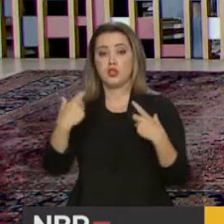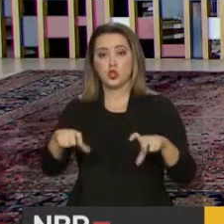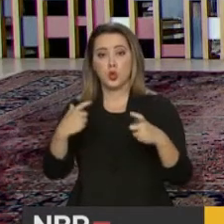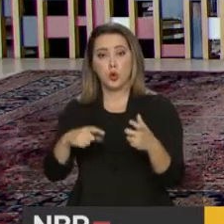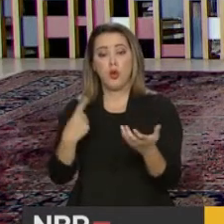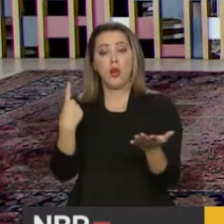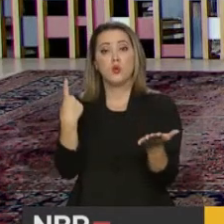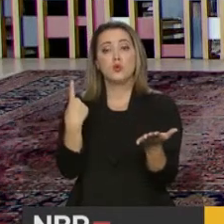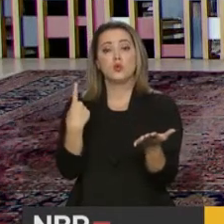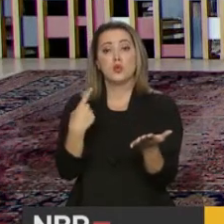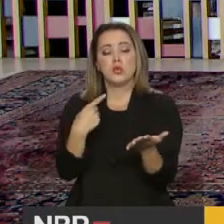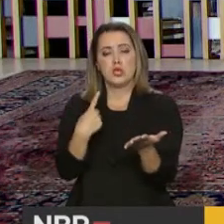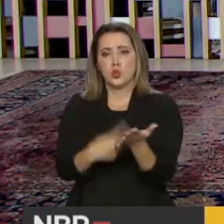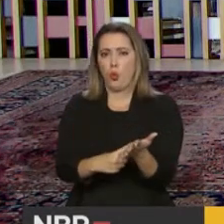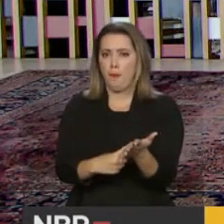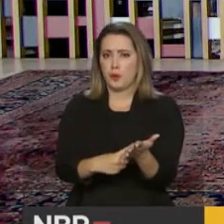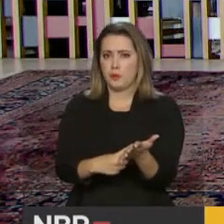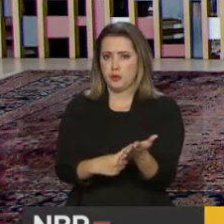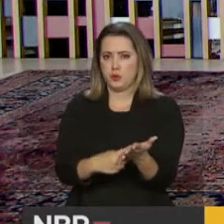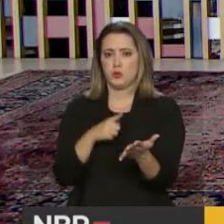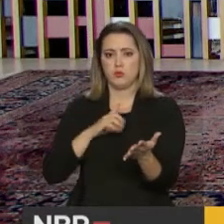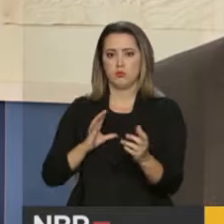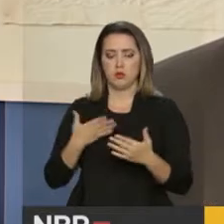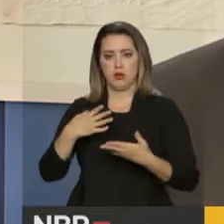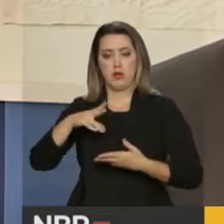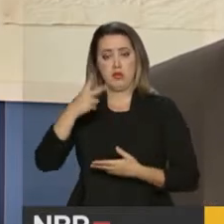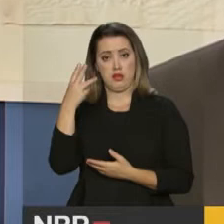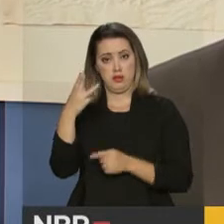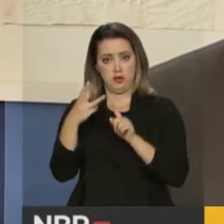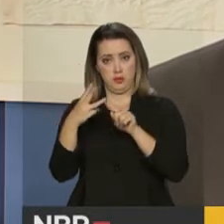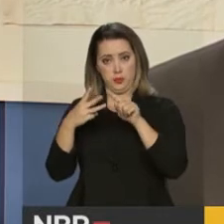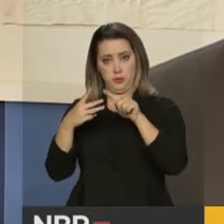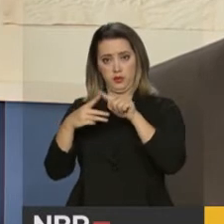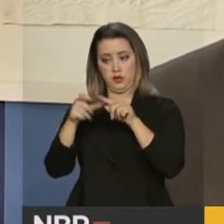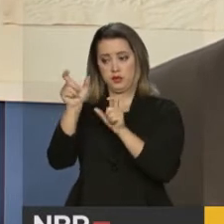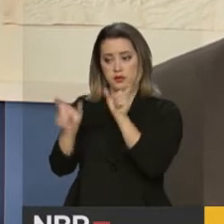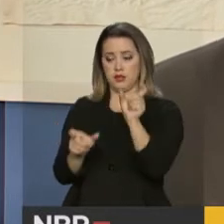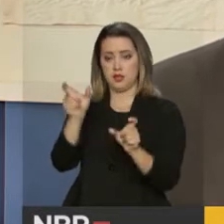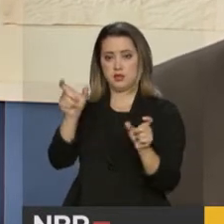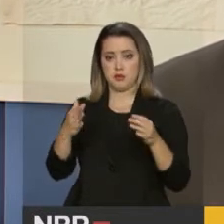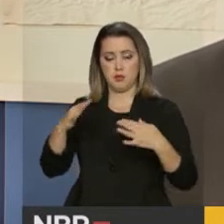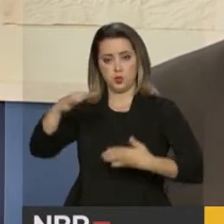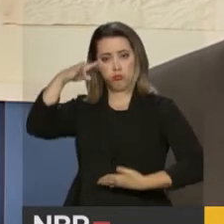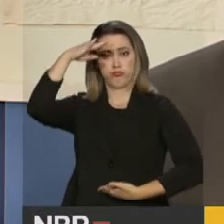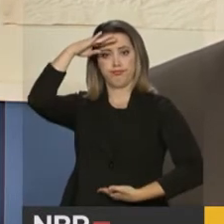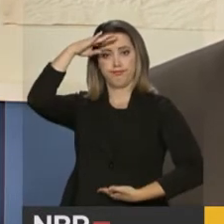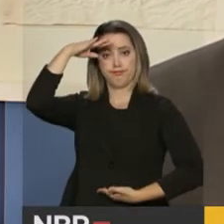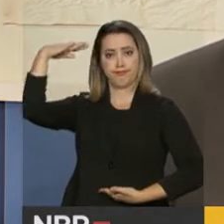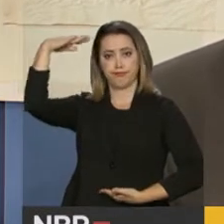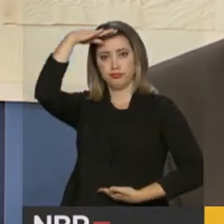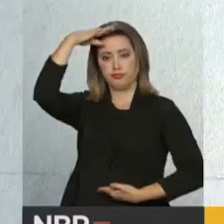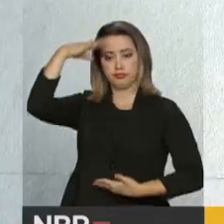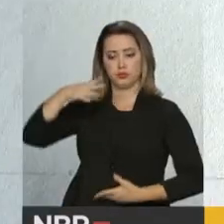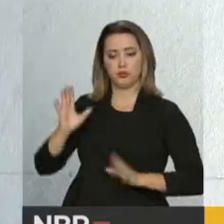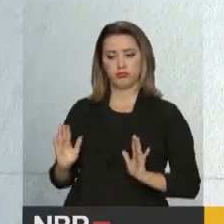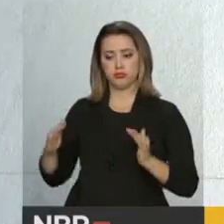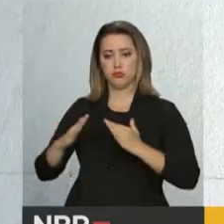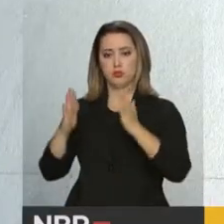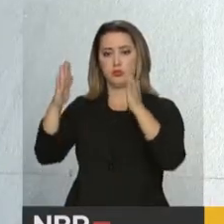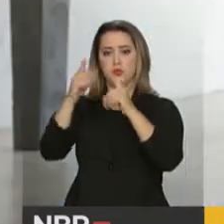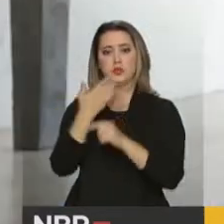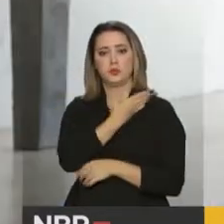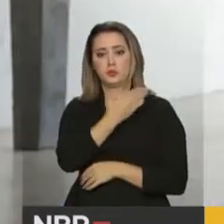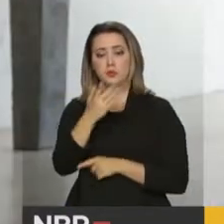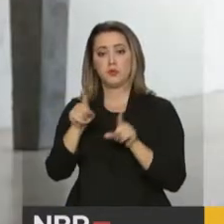sala que tem os bustos dos três responsáveis pela configuração do nosso território, que são Alexandre